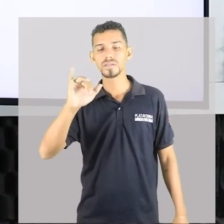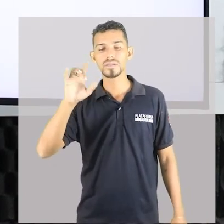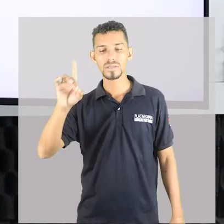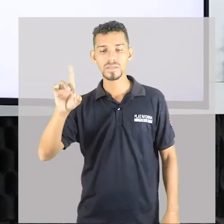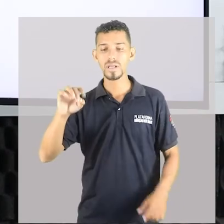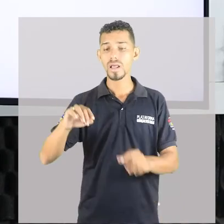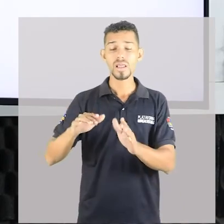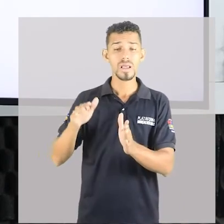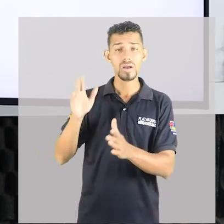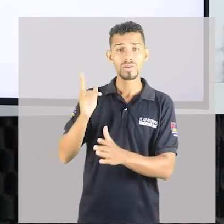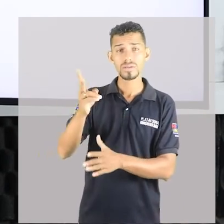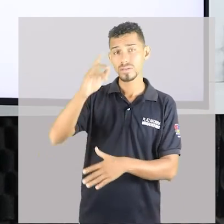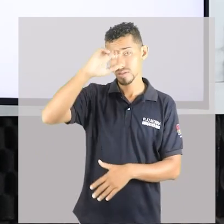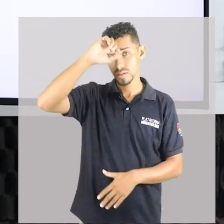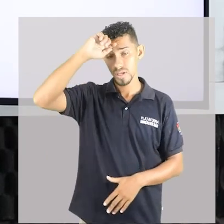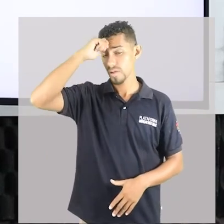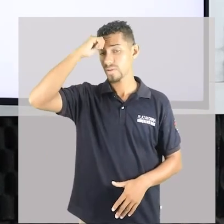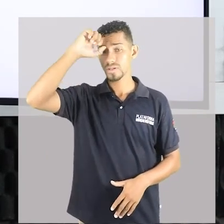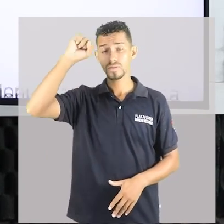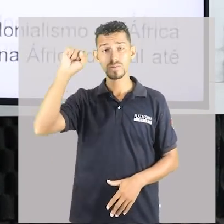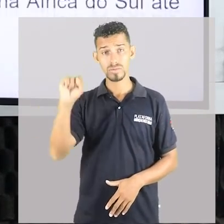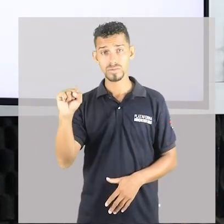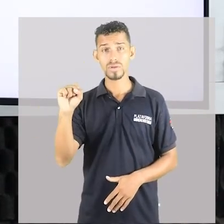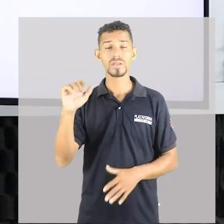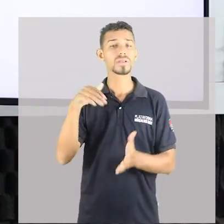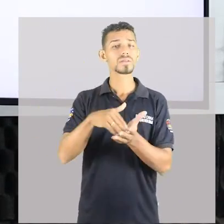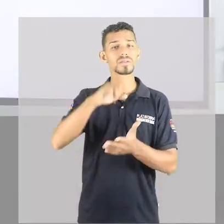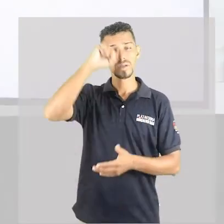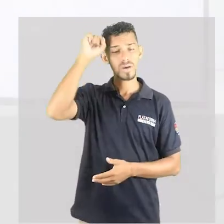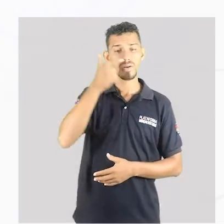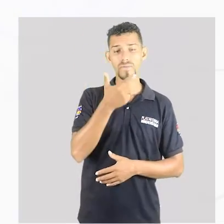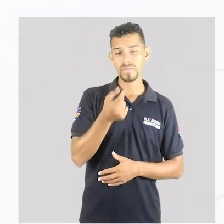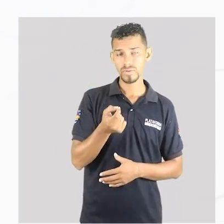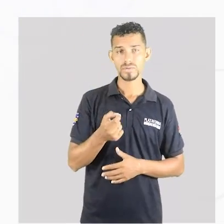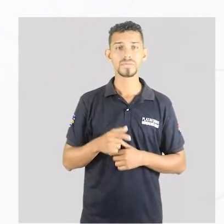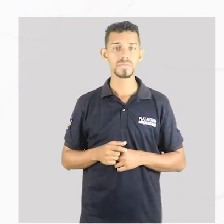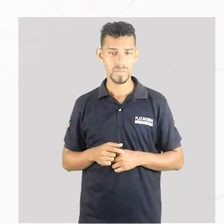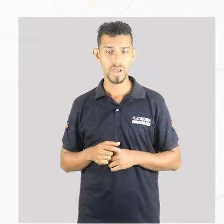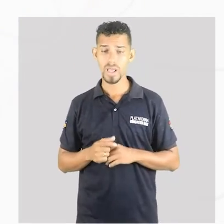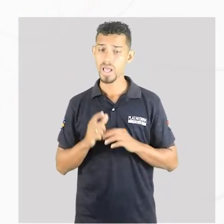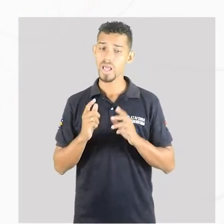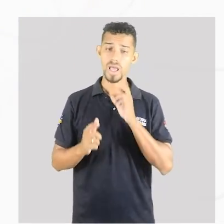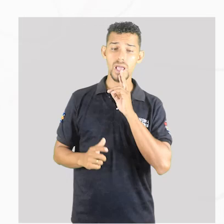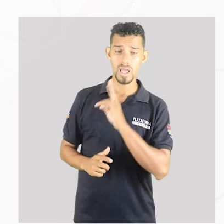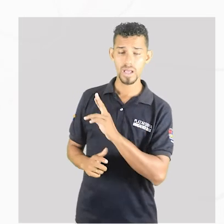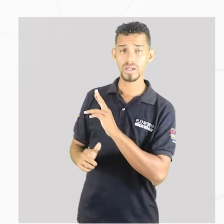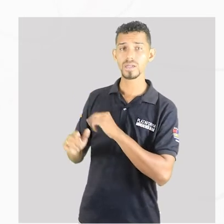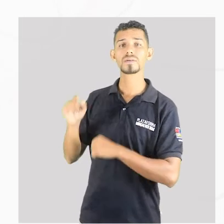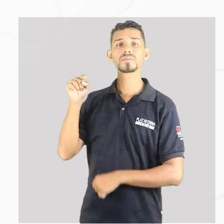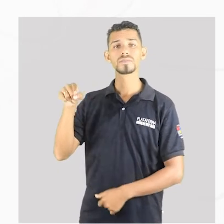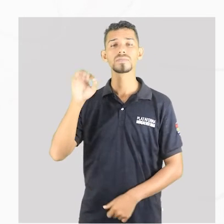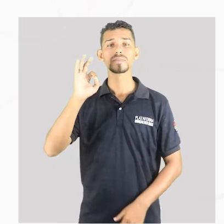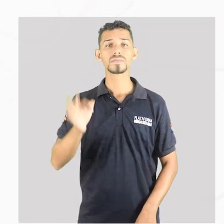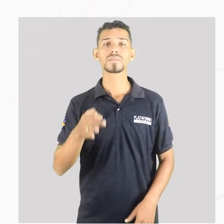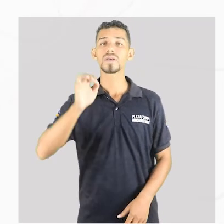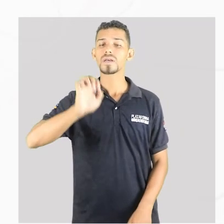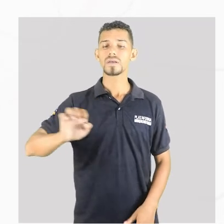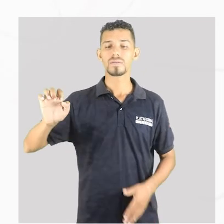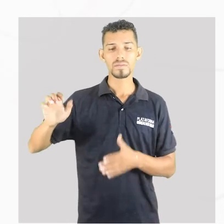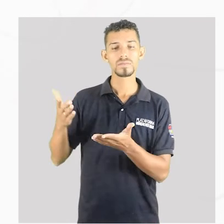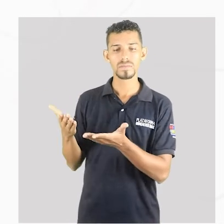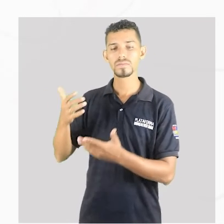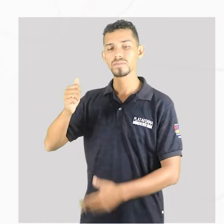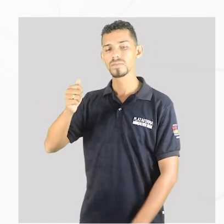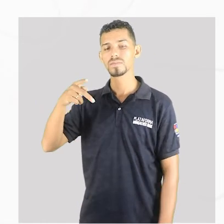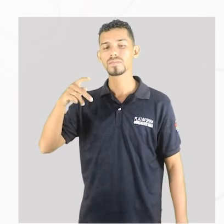até o final do século XX. A nossa resposta é a letra E. Uma das heranças desse processo foi o apartheid,